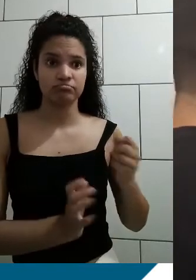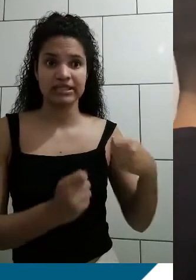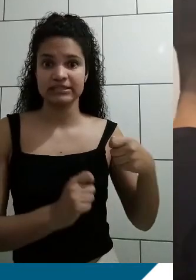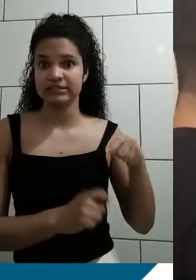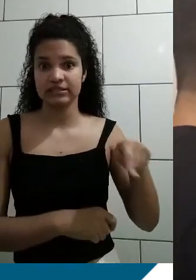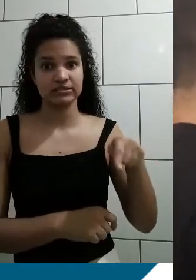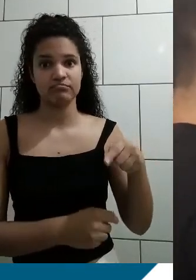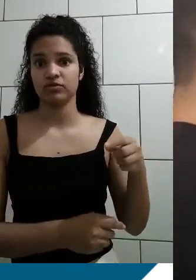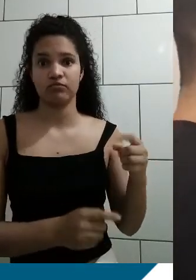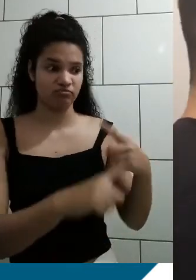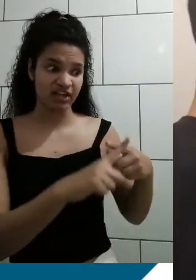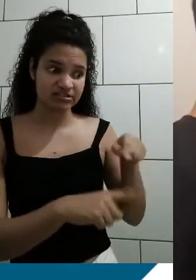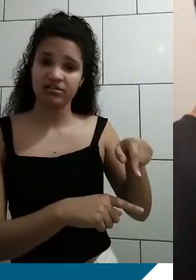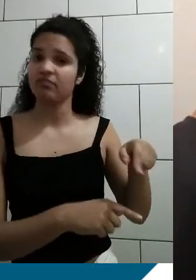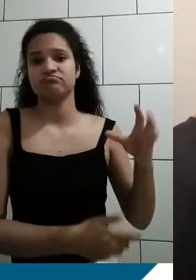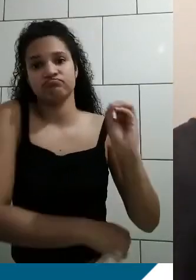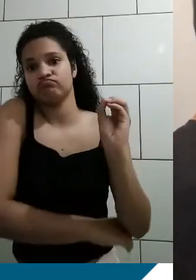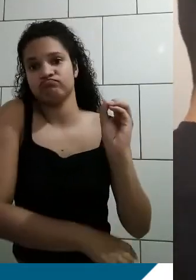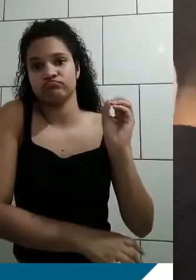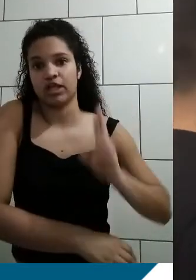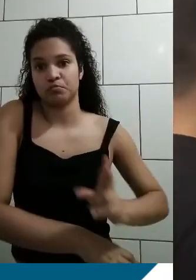uma metade da altura e qual é a energia potencial